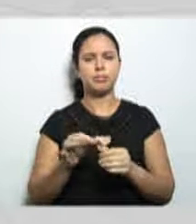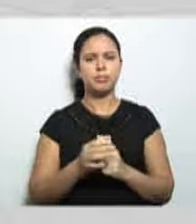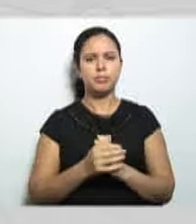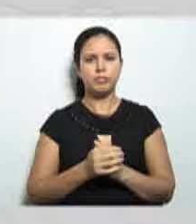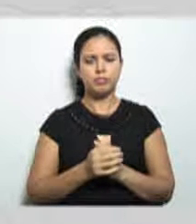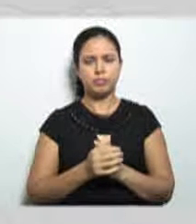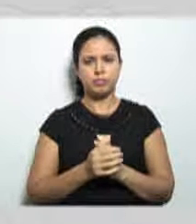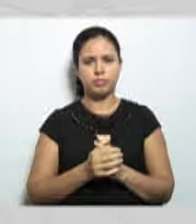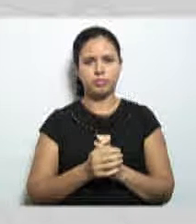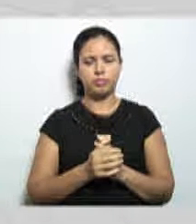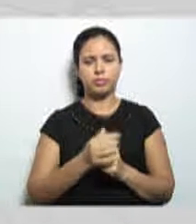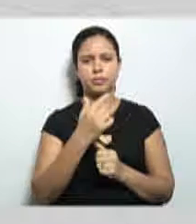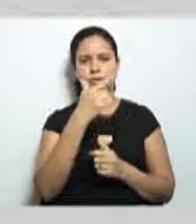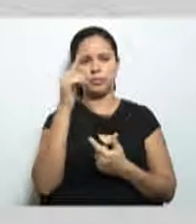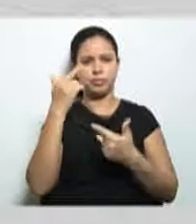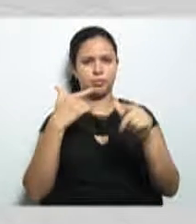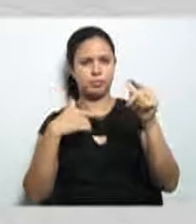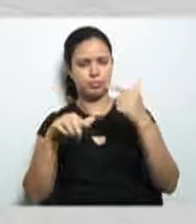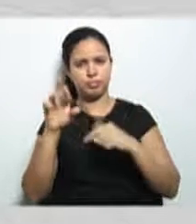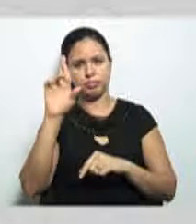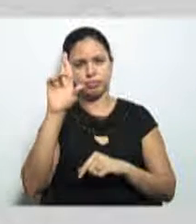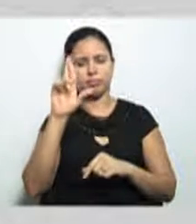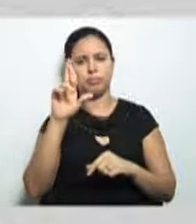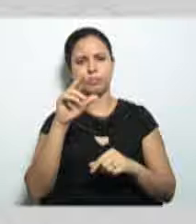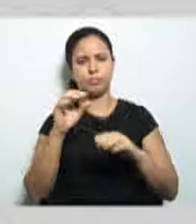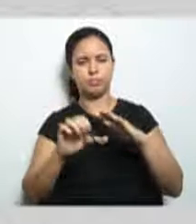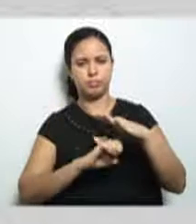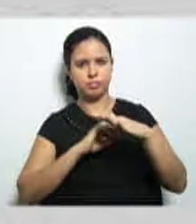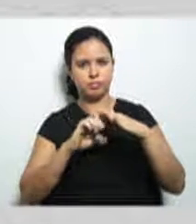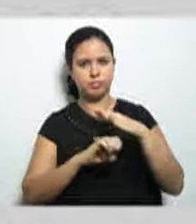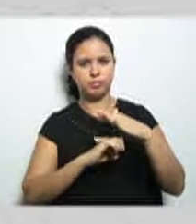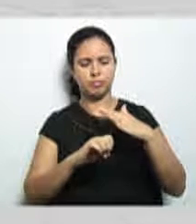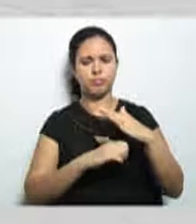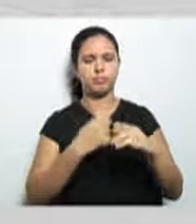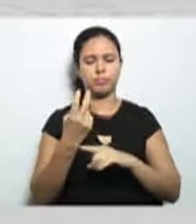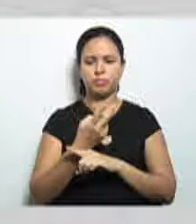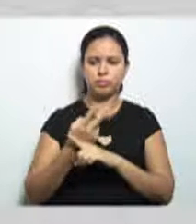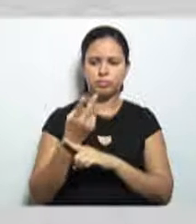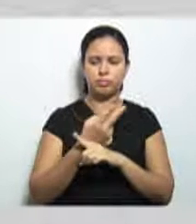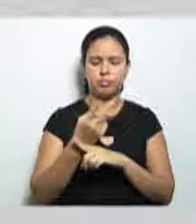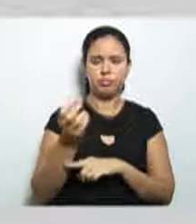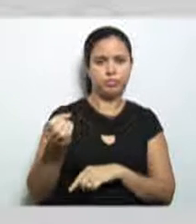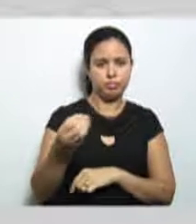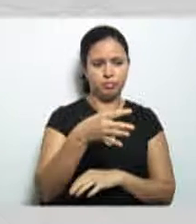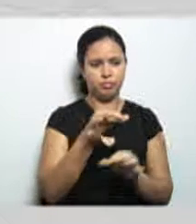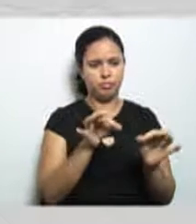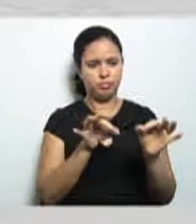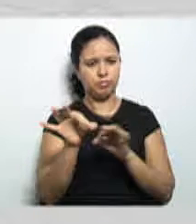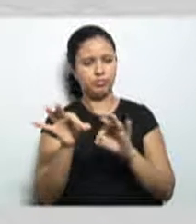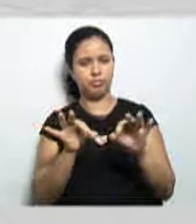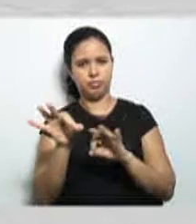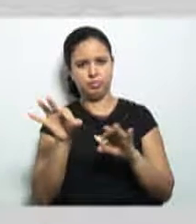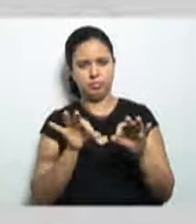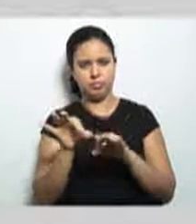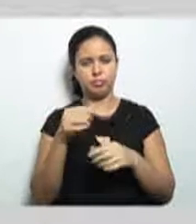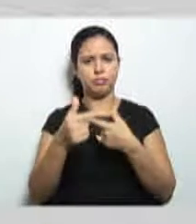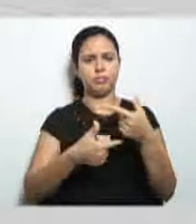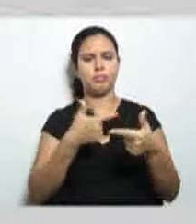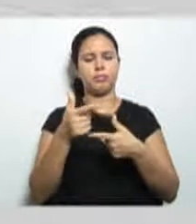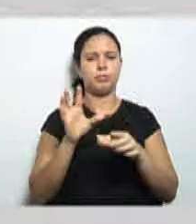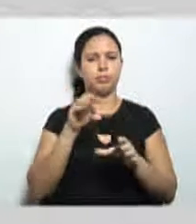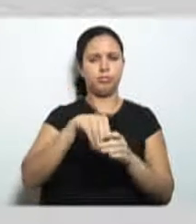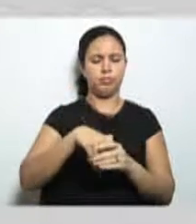né? Outros donos de empresas começaram a buscar novas formas de organizar o trabalho nas fábricas.